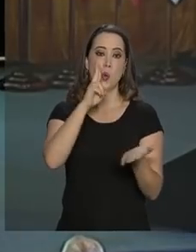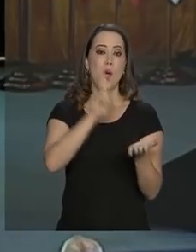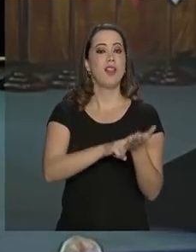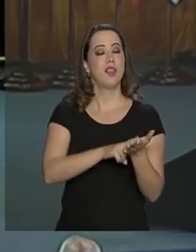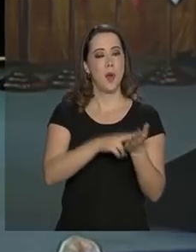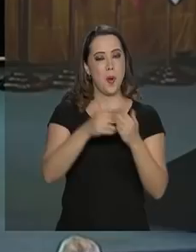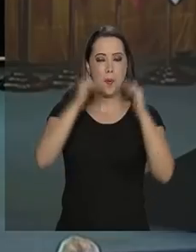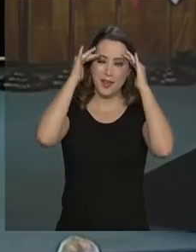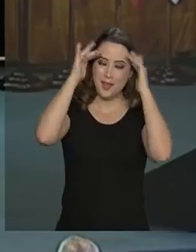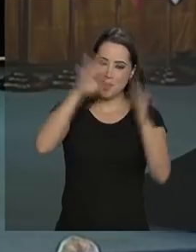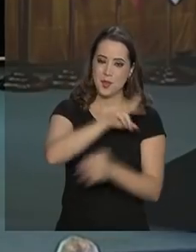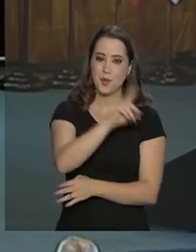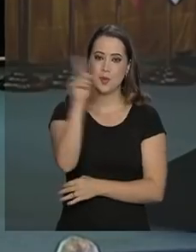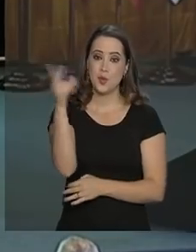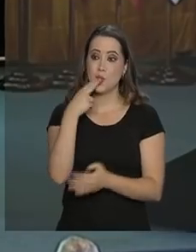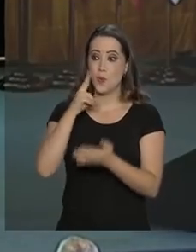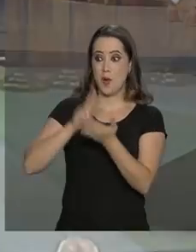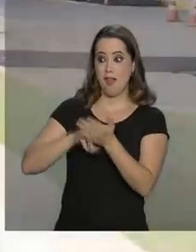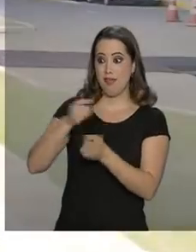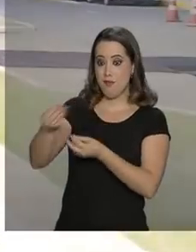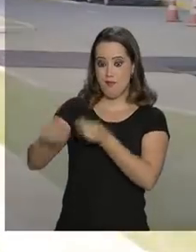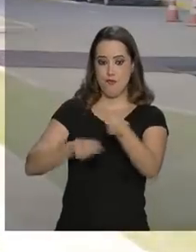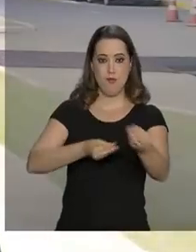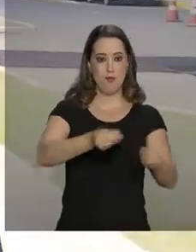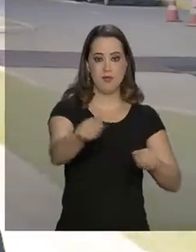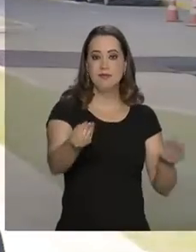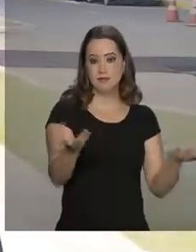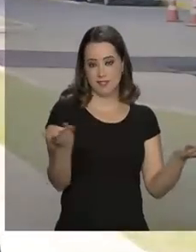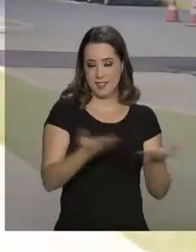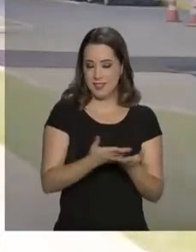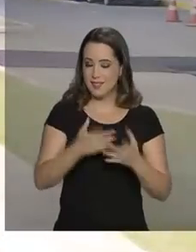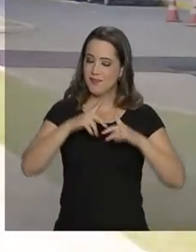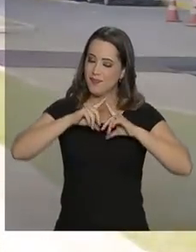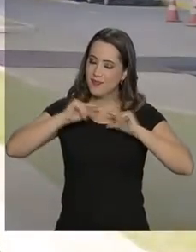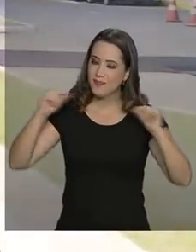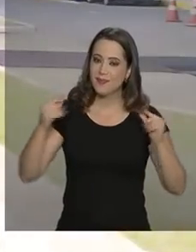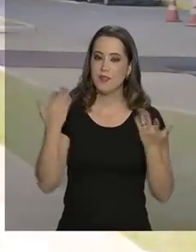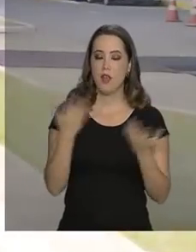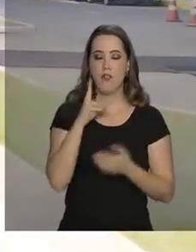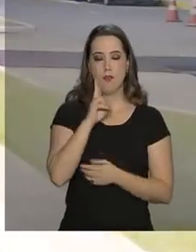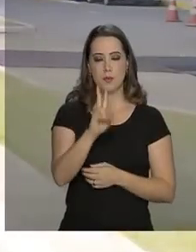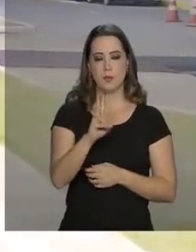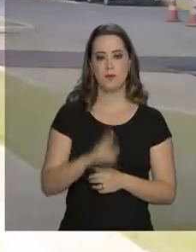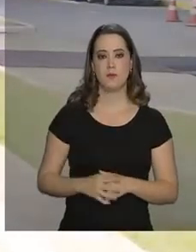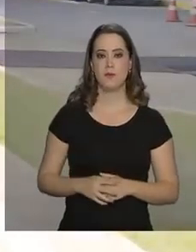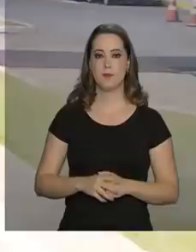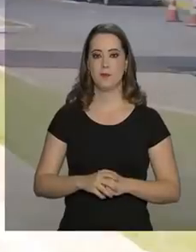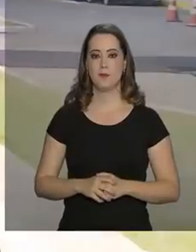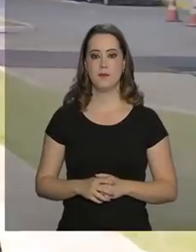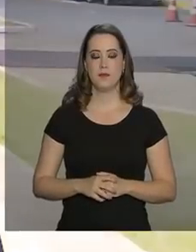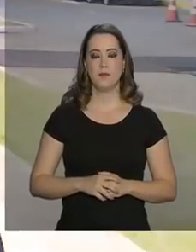do realizado aqui em Brasília o presidente em exercício falou durante o evento vamos